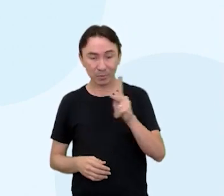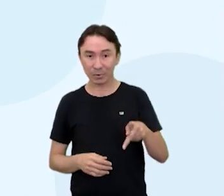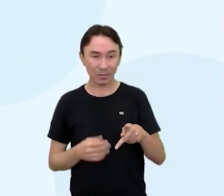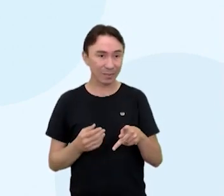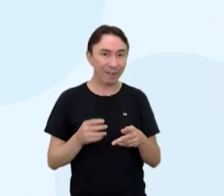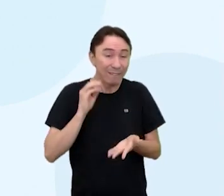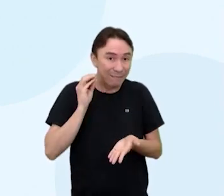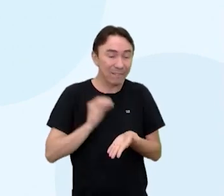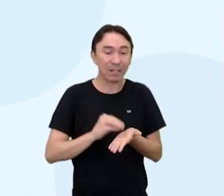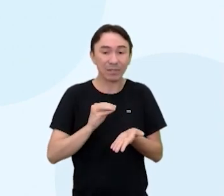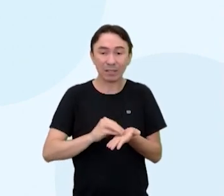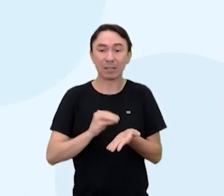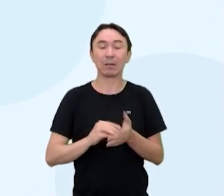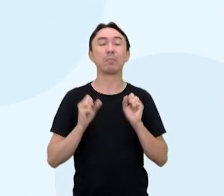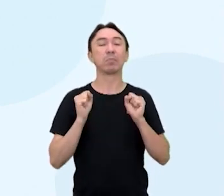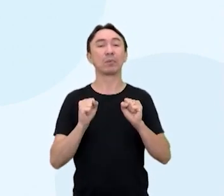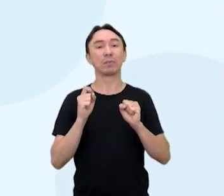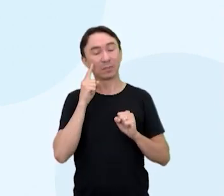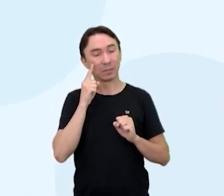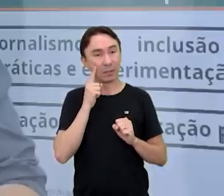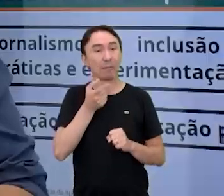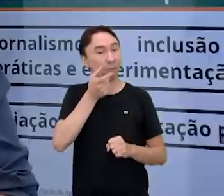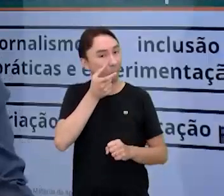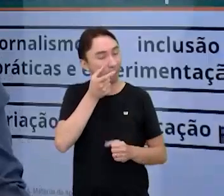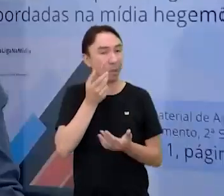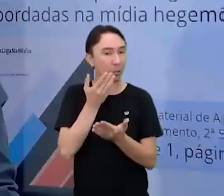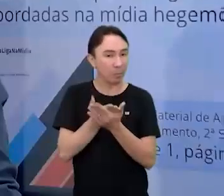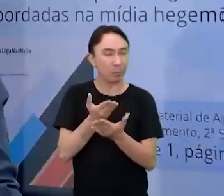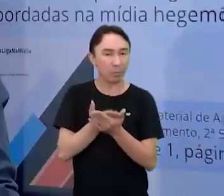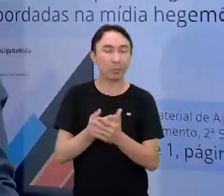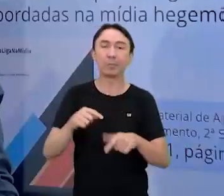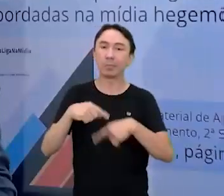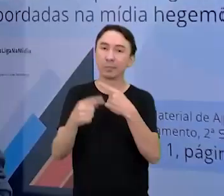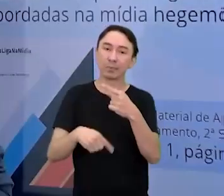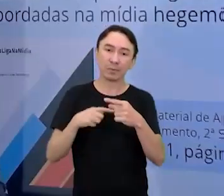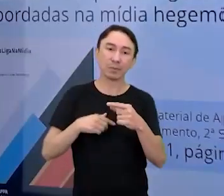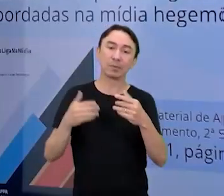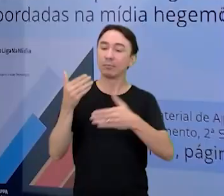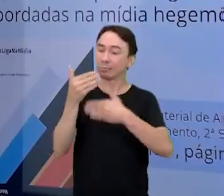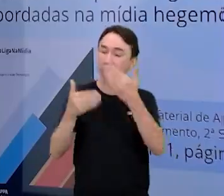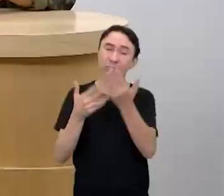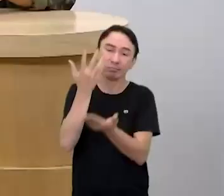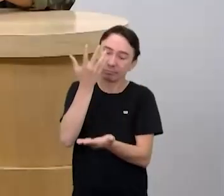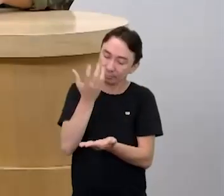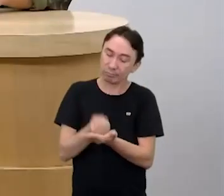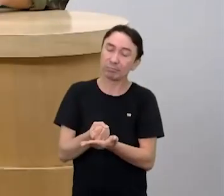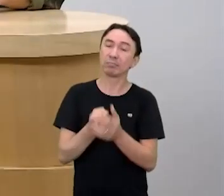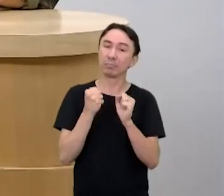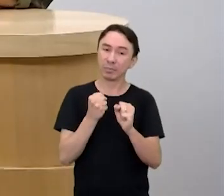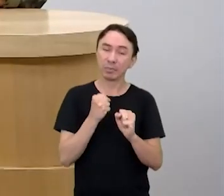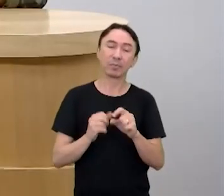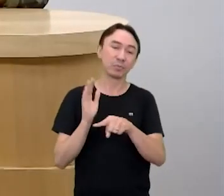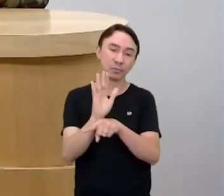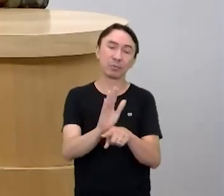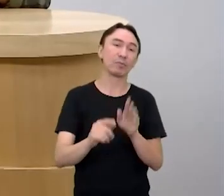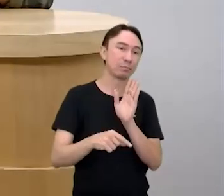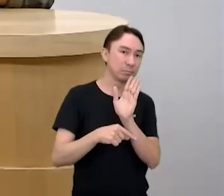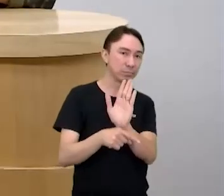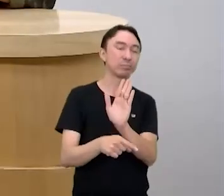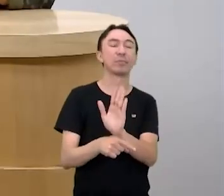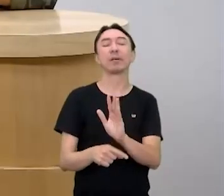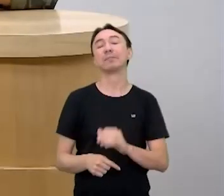e baixe o material, que tem material para vocês lá para poder orientá-los. Certo? Professora Tayana, quais são os objetivos da aula de hoje? Então vamos aí